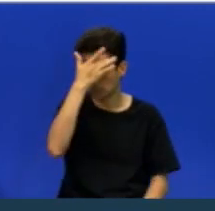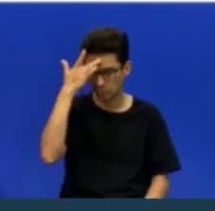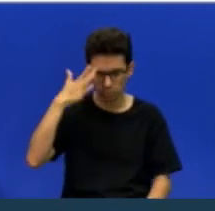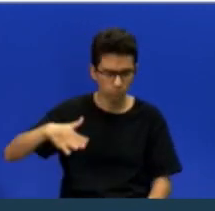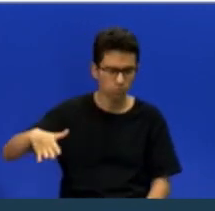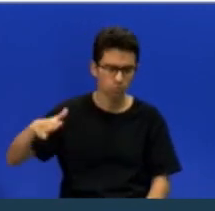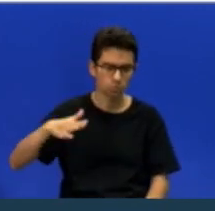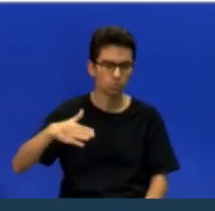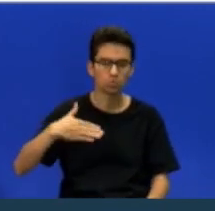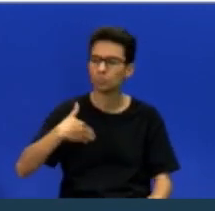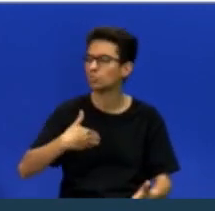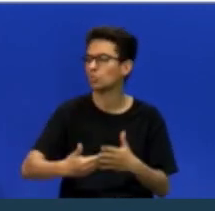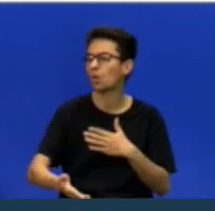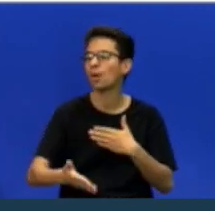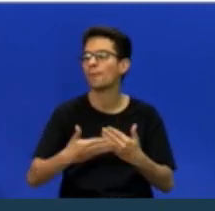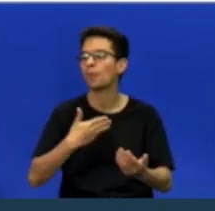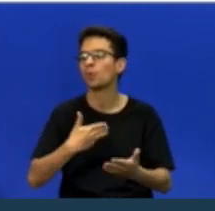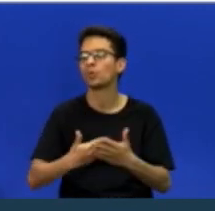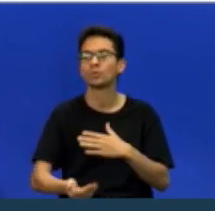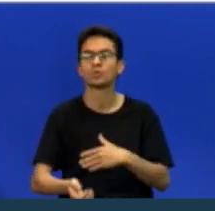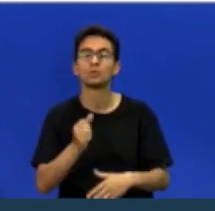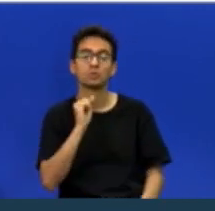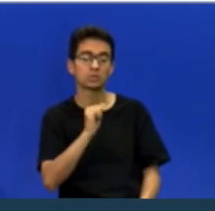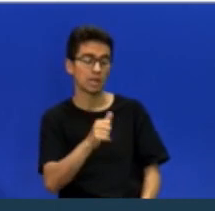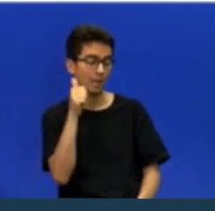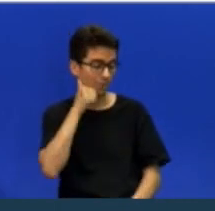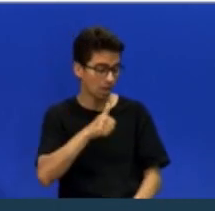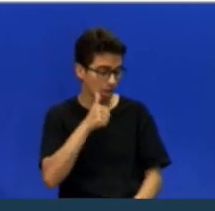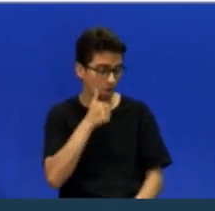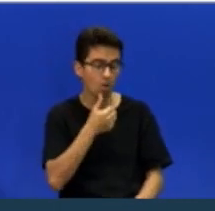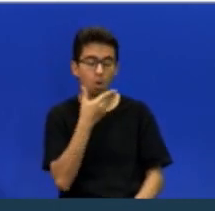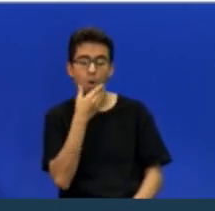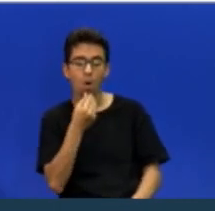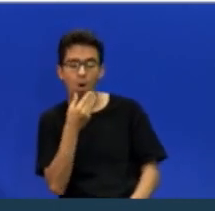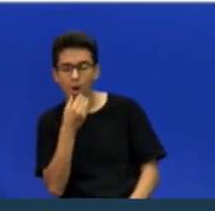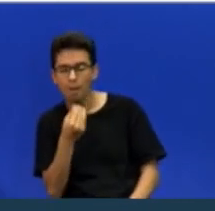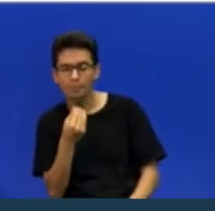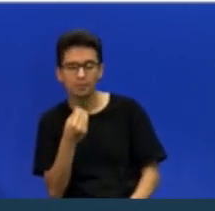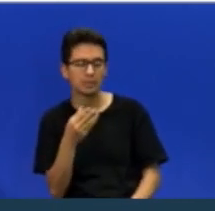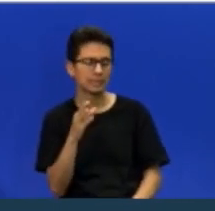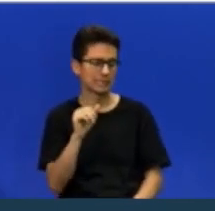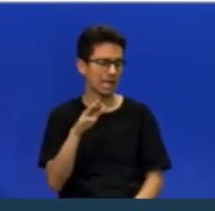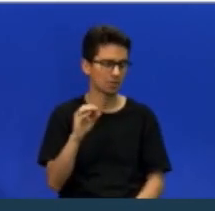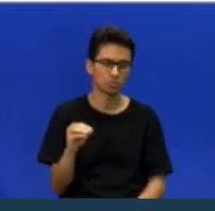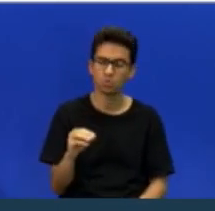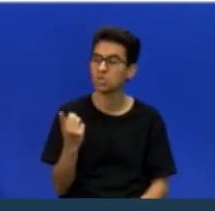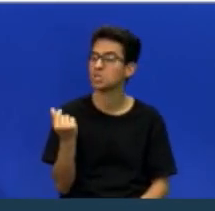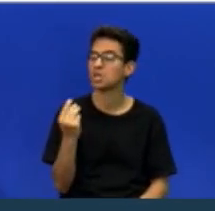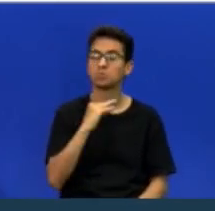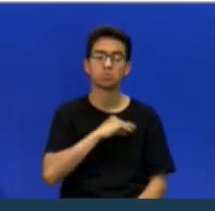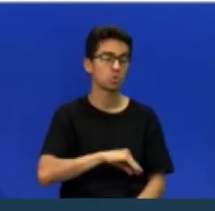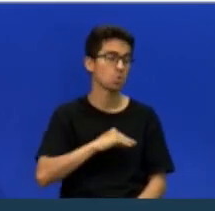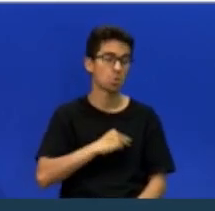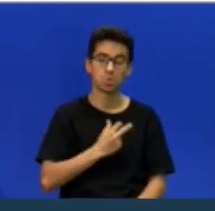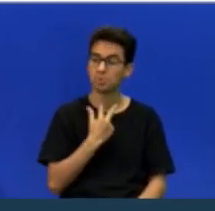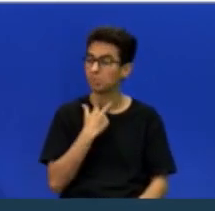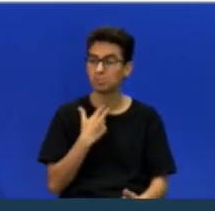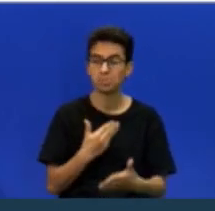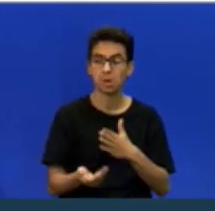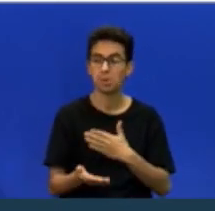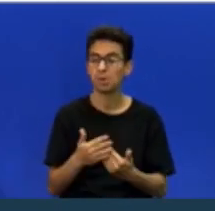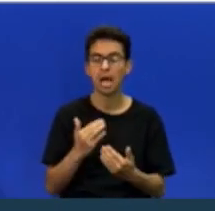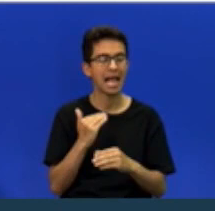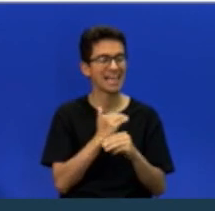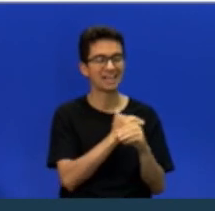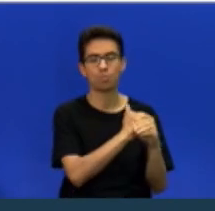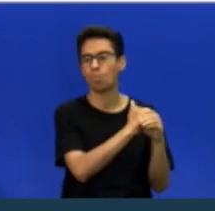pessoas, independentemente de sexo, raça, renda, ocupação e outras